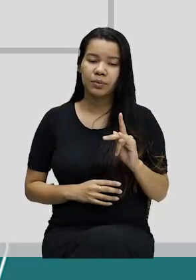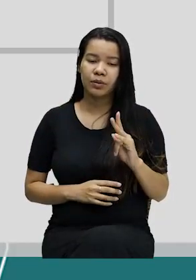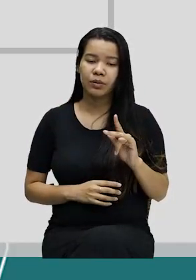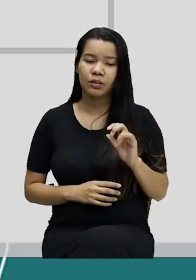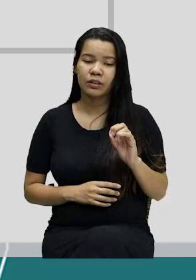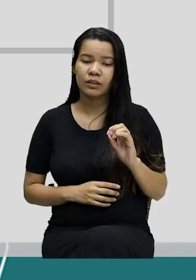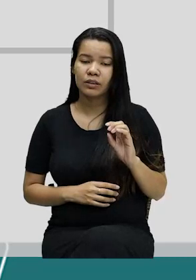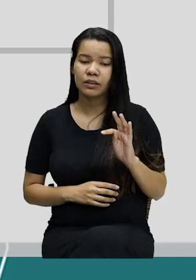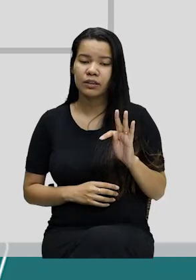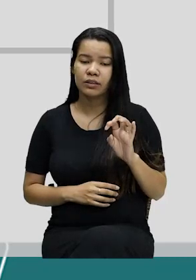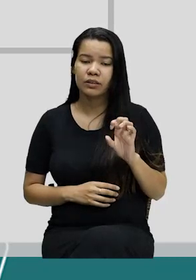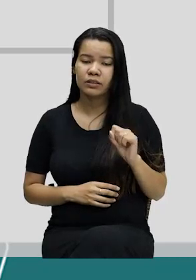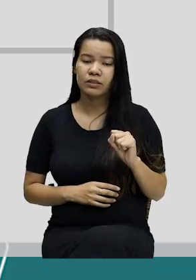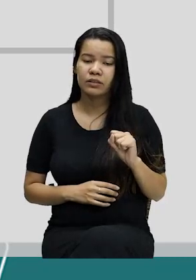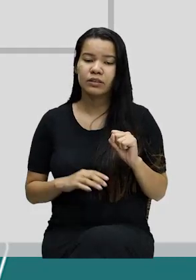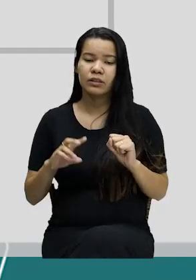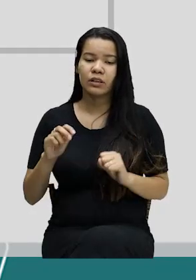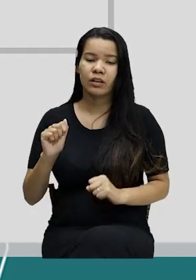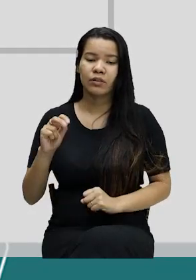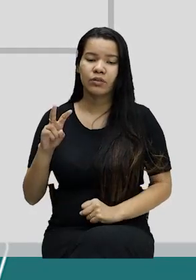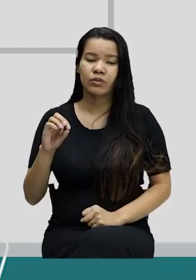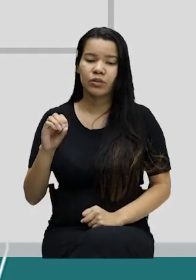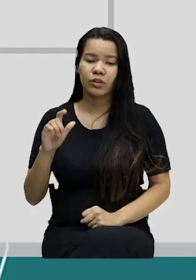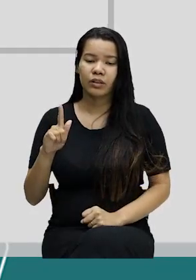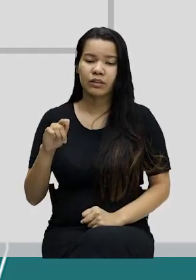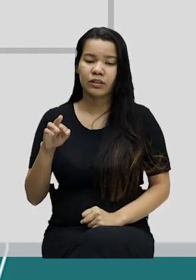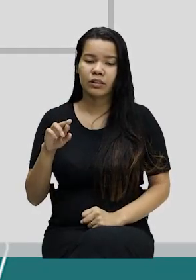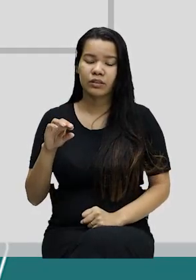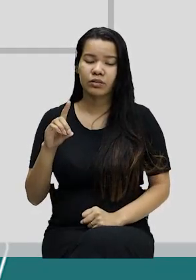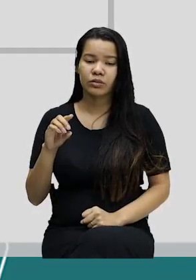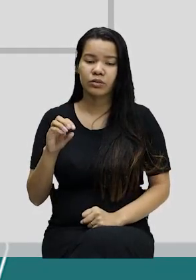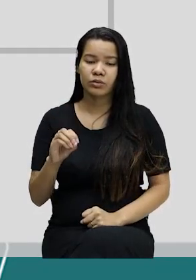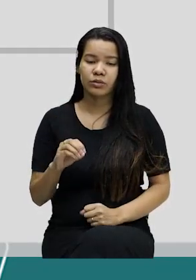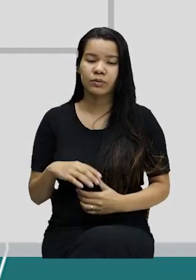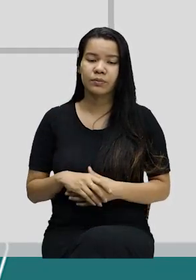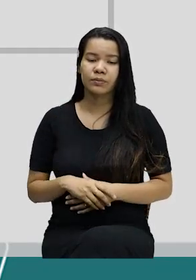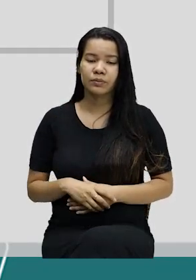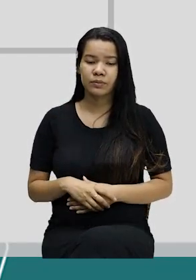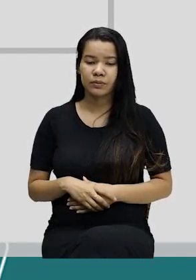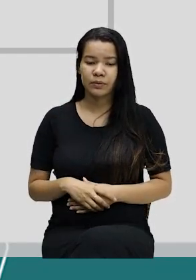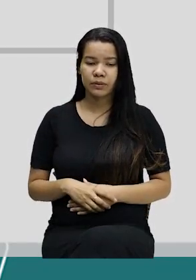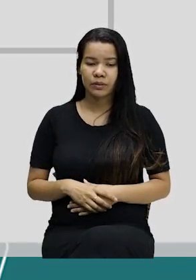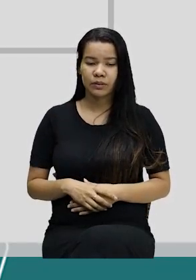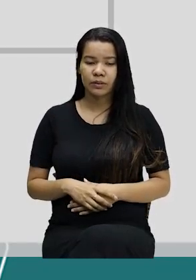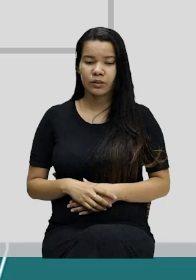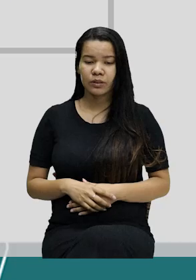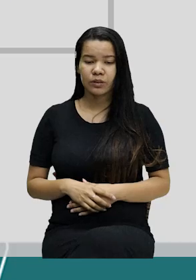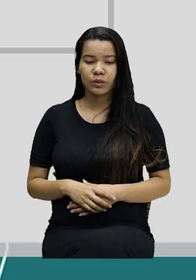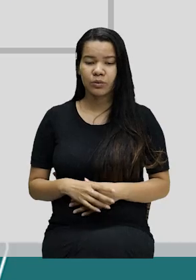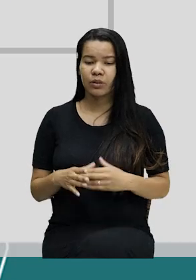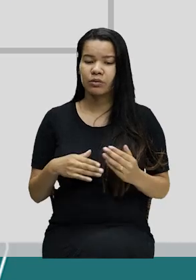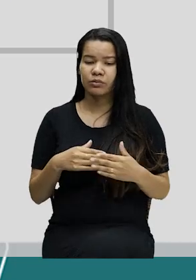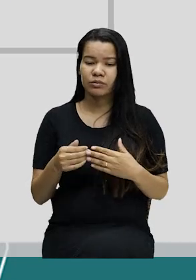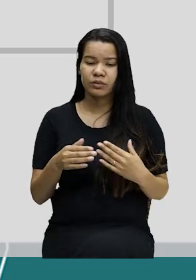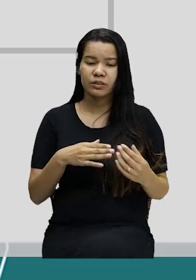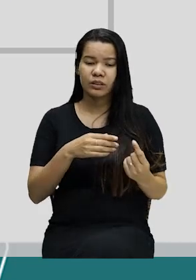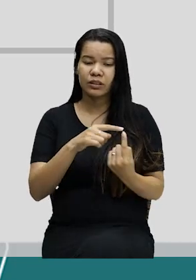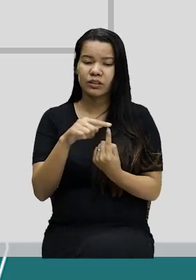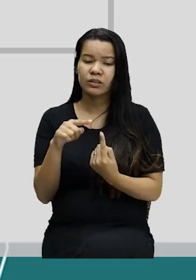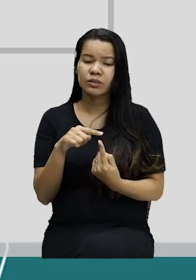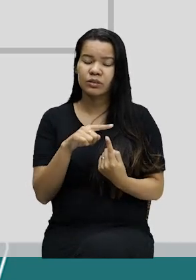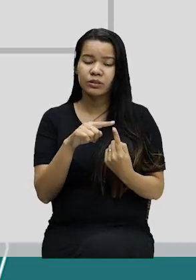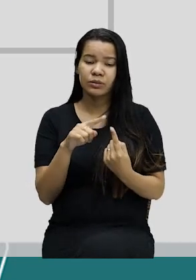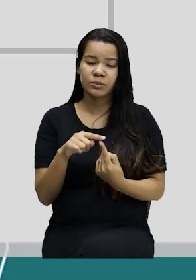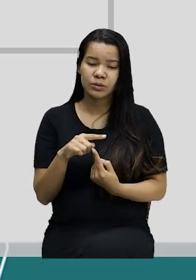volumes iguais de gases quaisquer, certo? Quaisquer tipos de gases, quando medidos nas